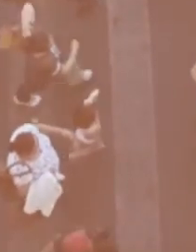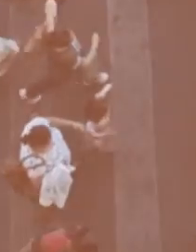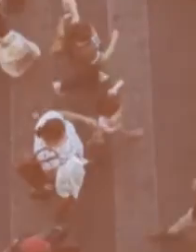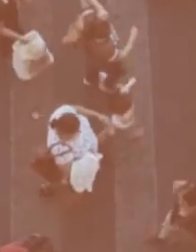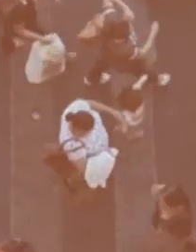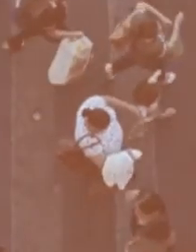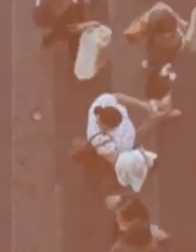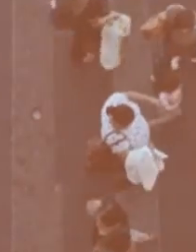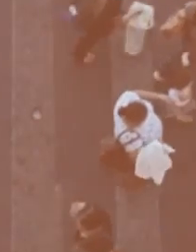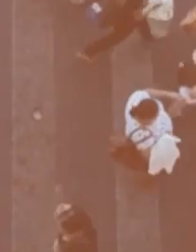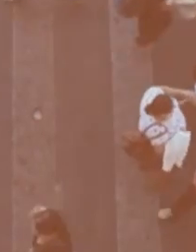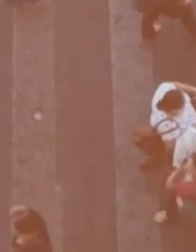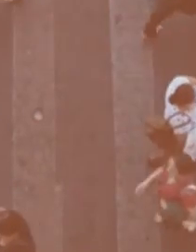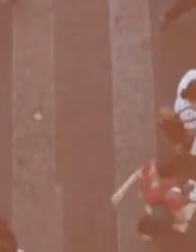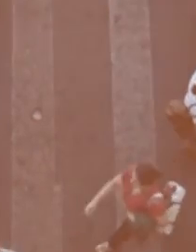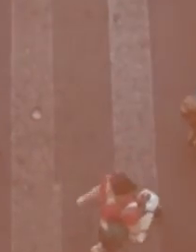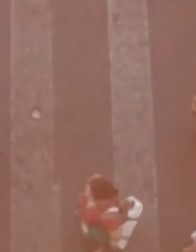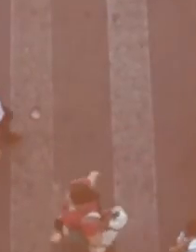Coelho